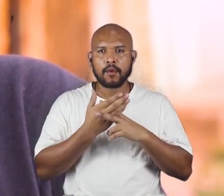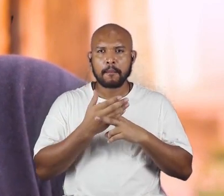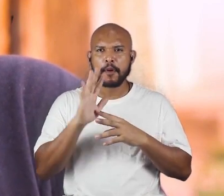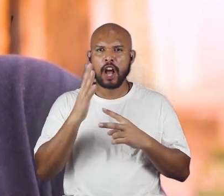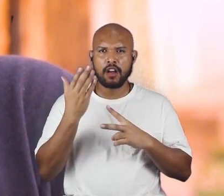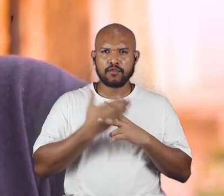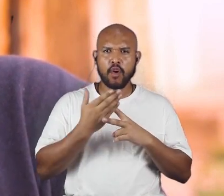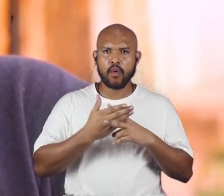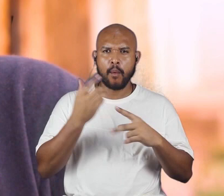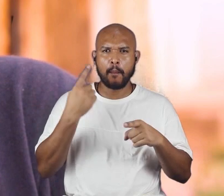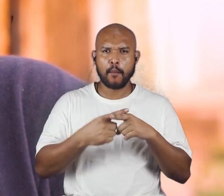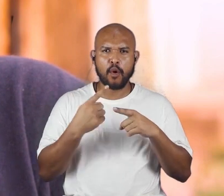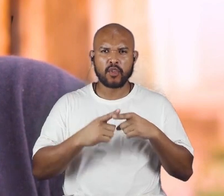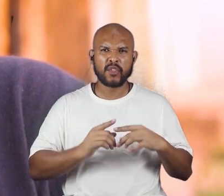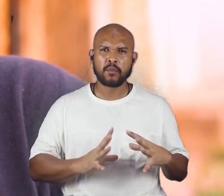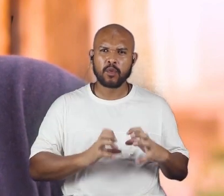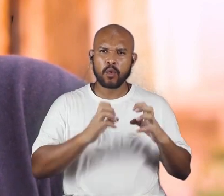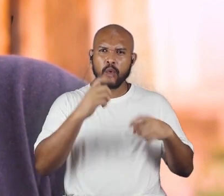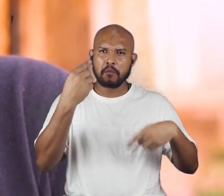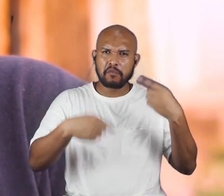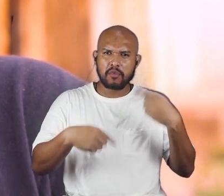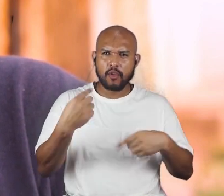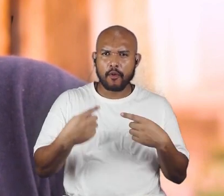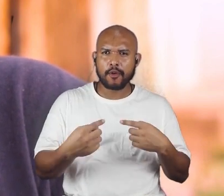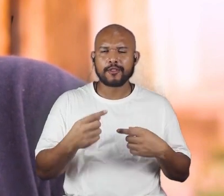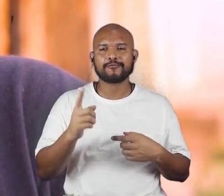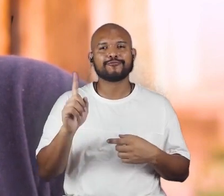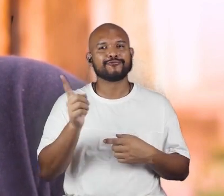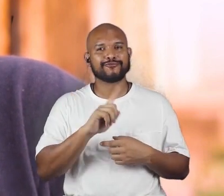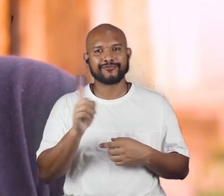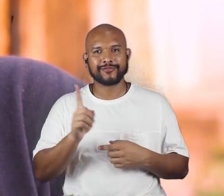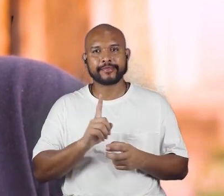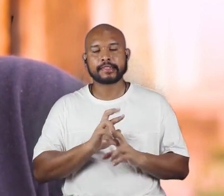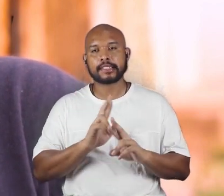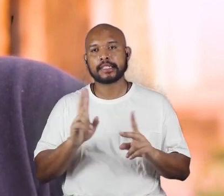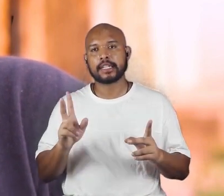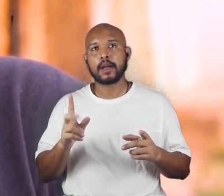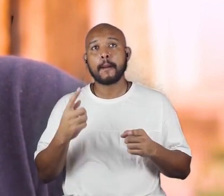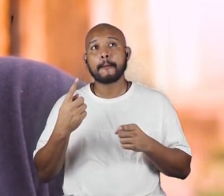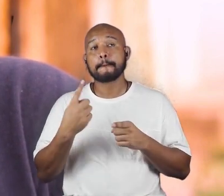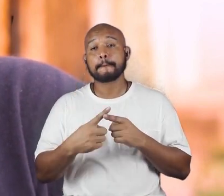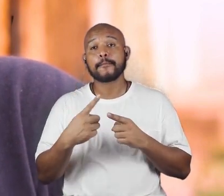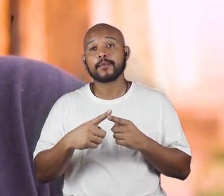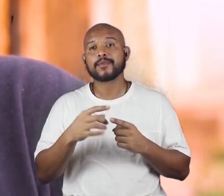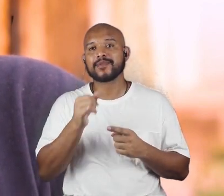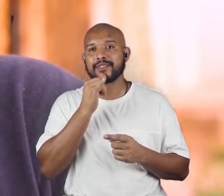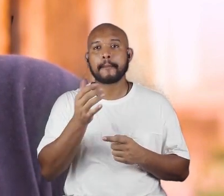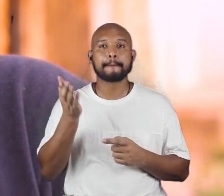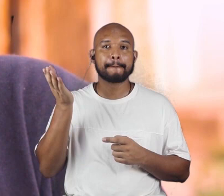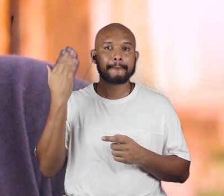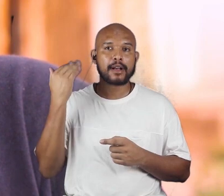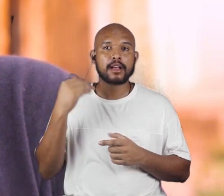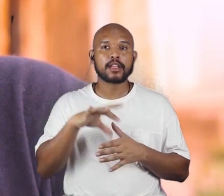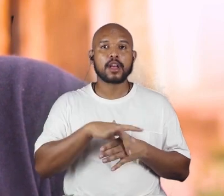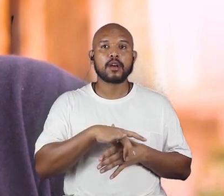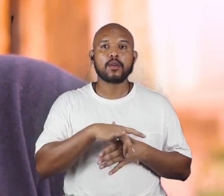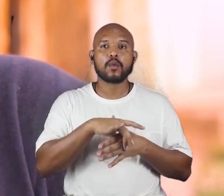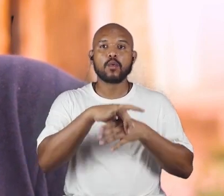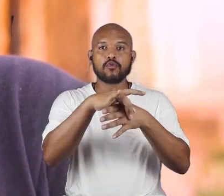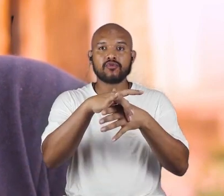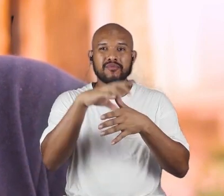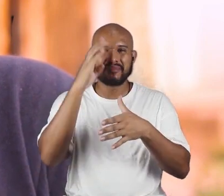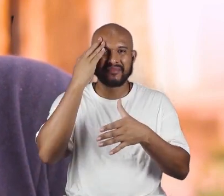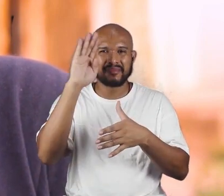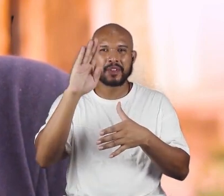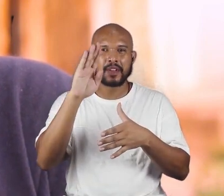ocorreu por um processo de divisão, né, anteriormente. Não de divisão